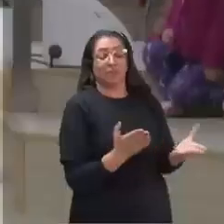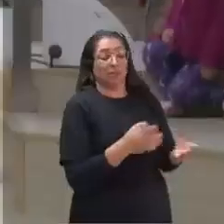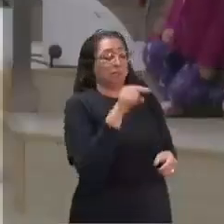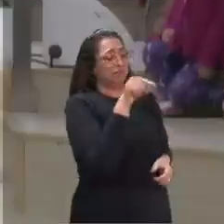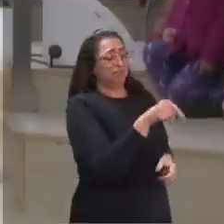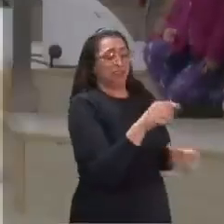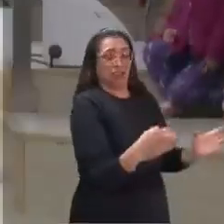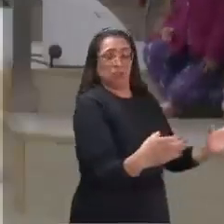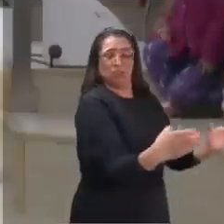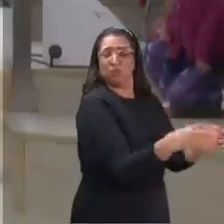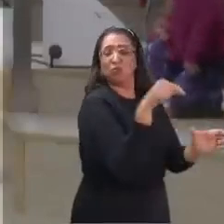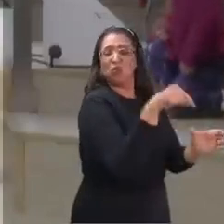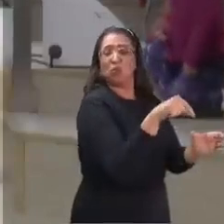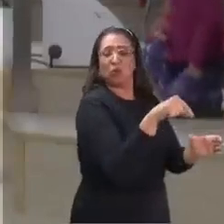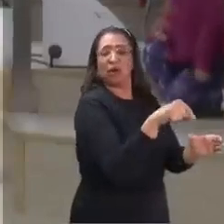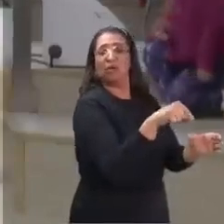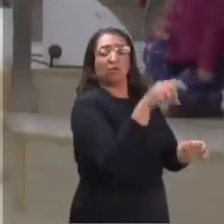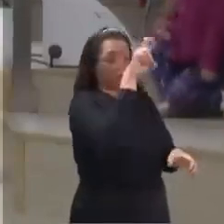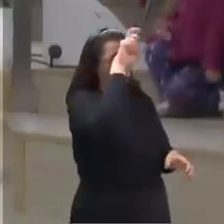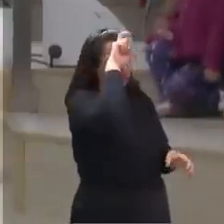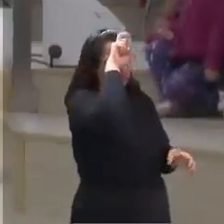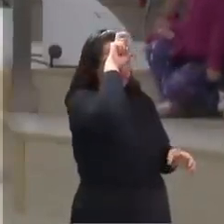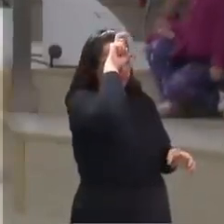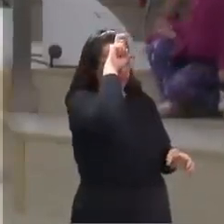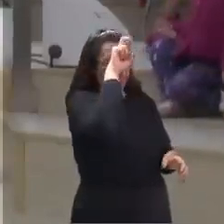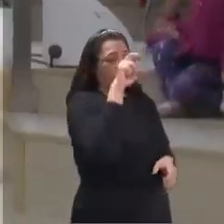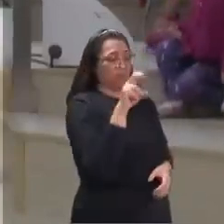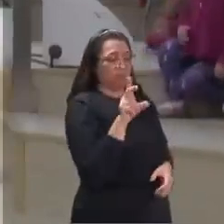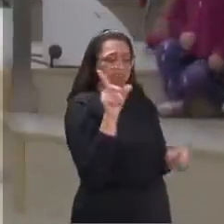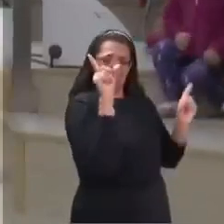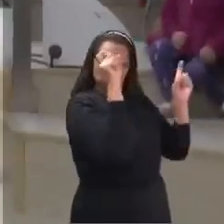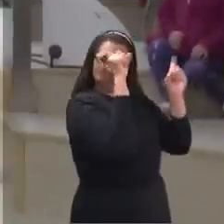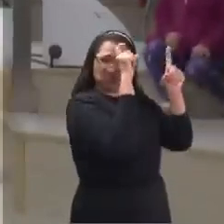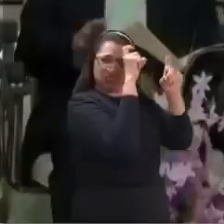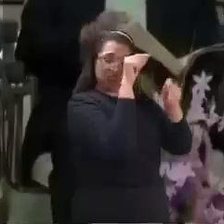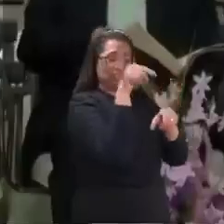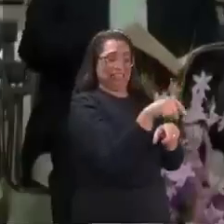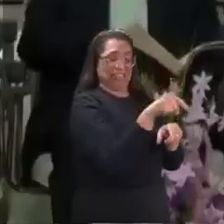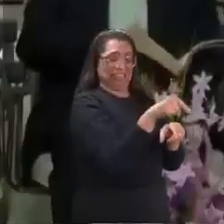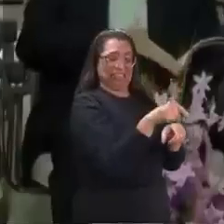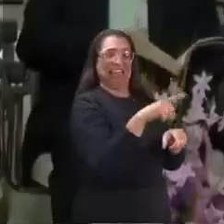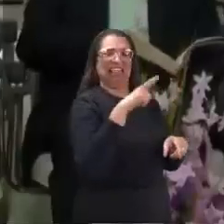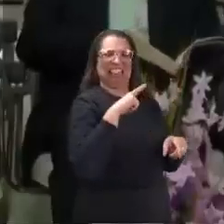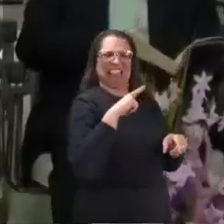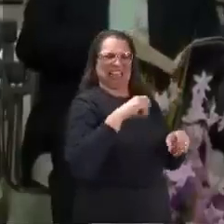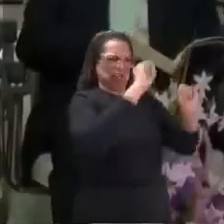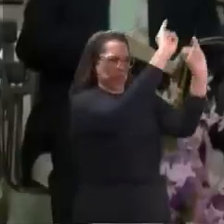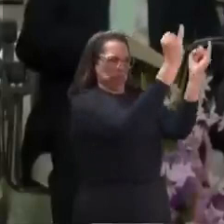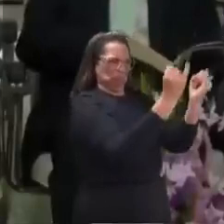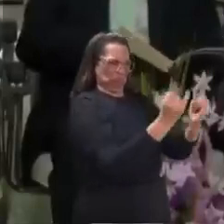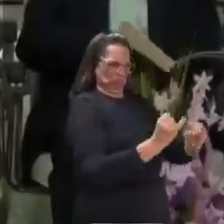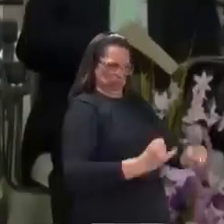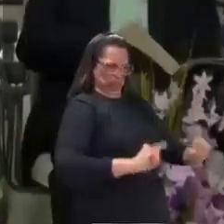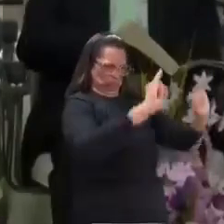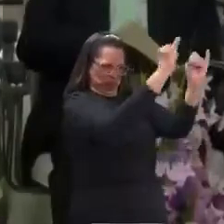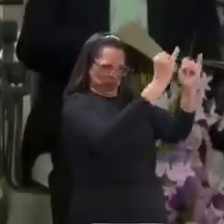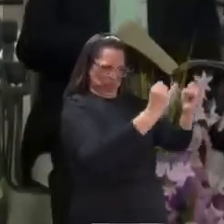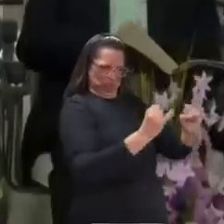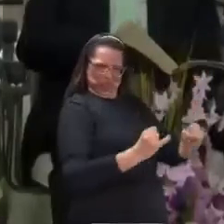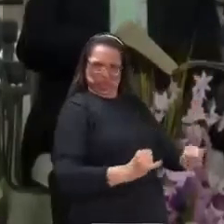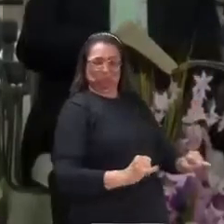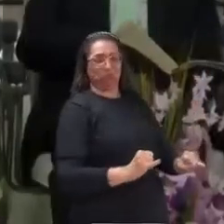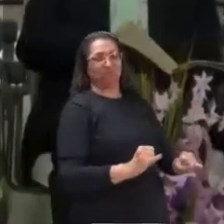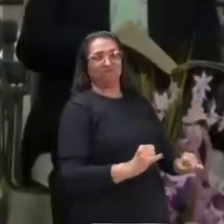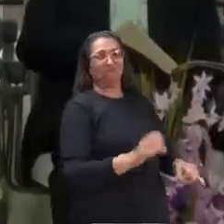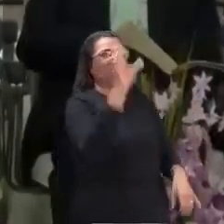Egito. E os irmãos vão te convir que o Egito é politeísta, e sobretudo na época. Não adora